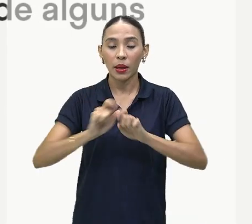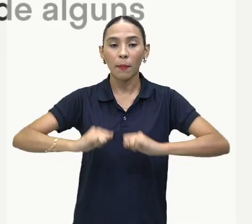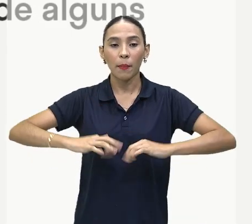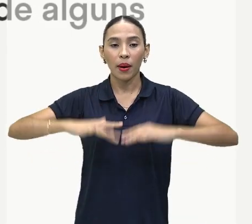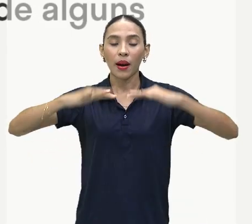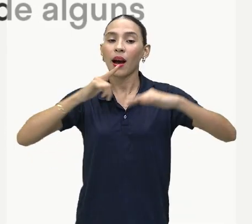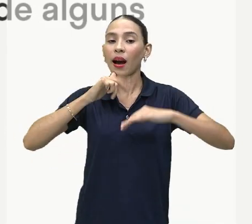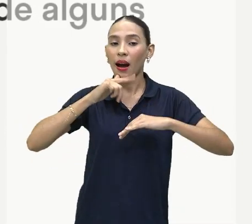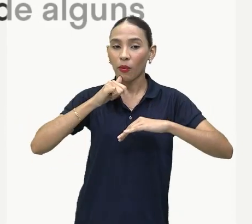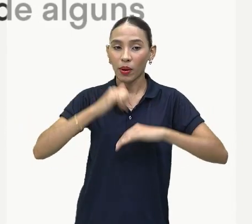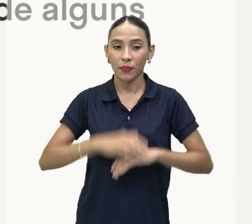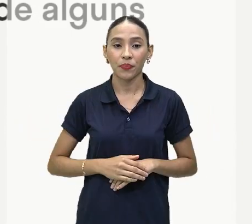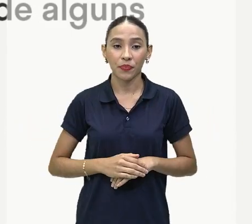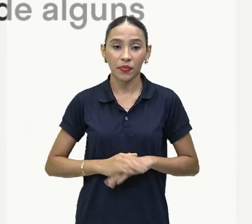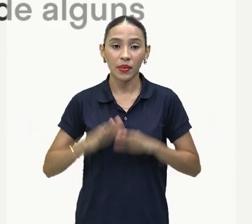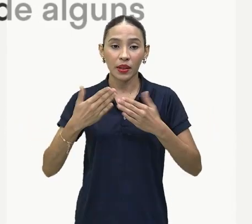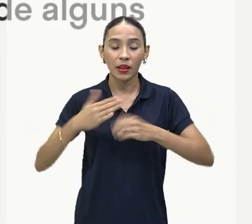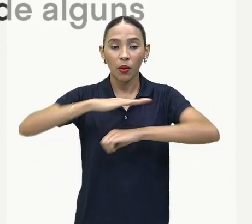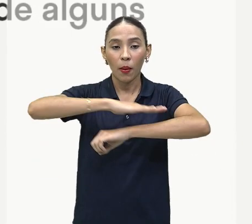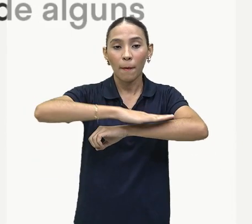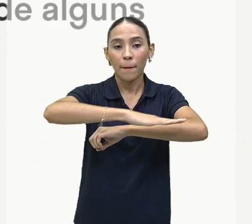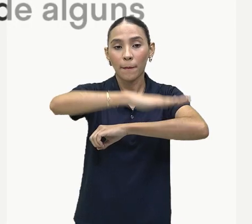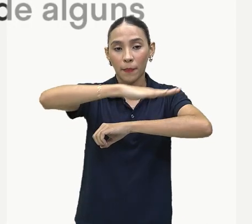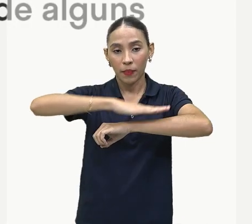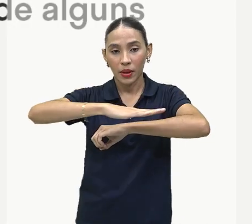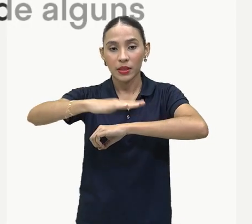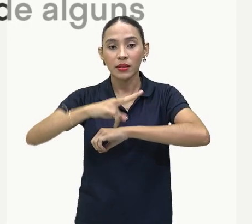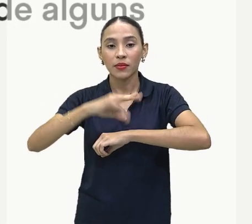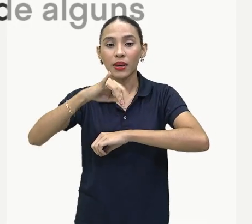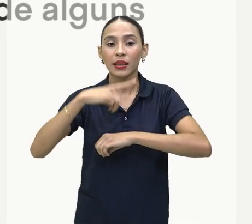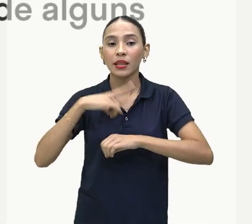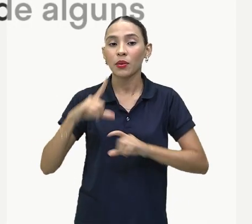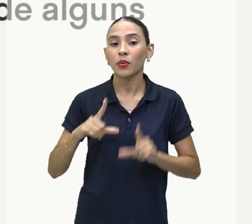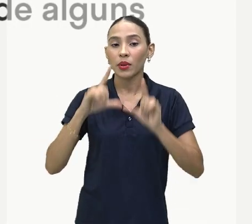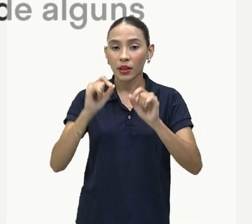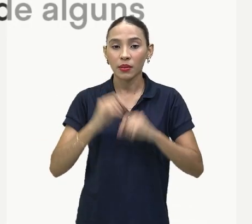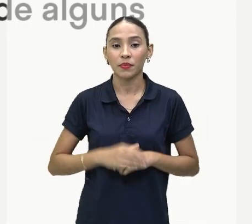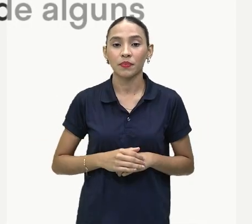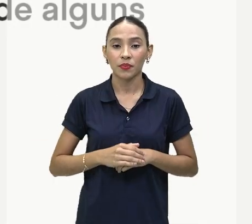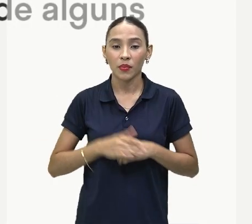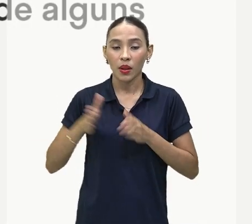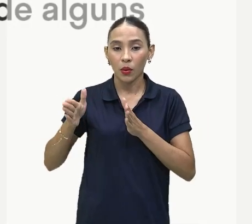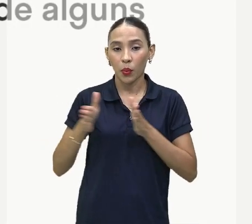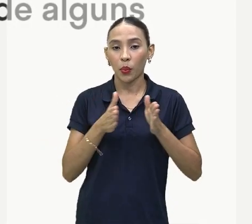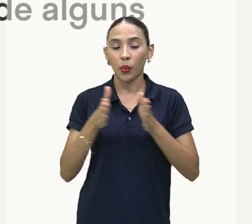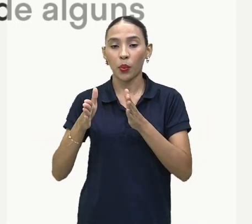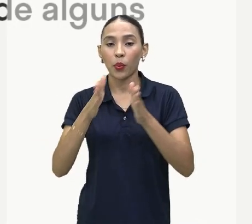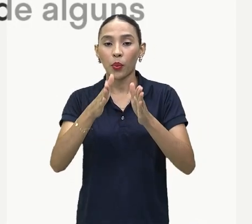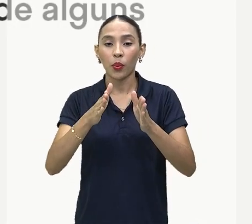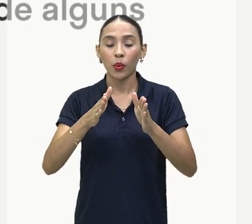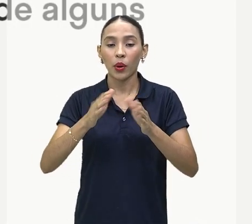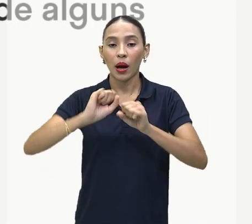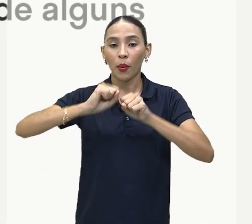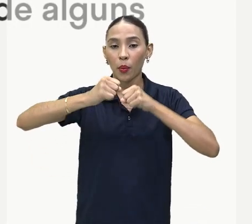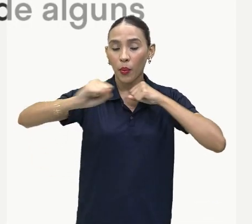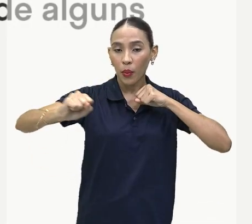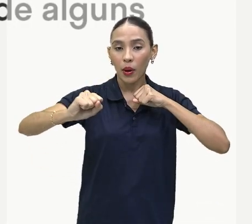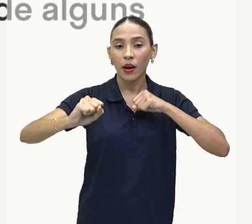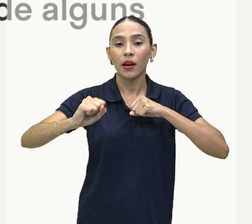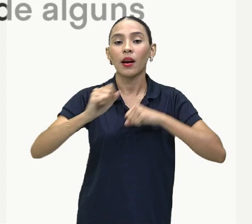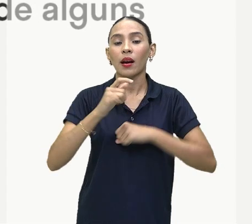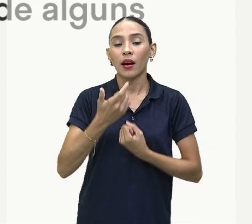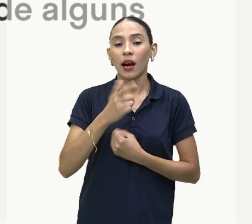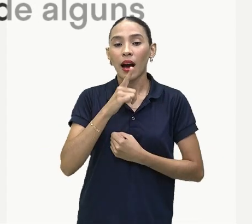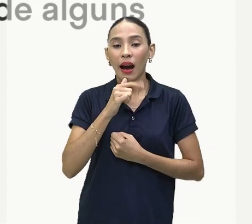inundação. Essa planície, ela acompanha as margens do nosso majestoso rio